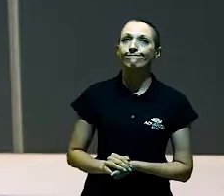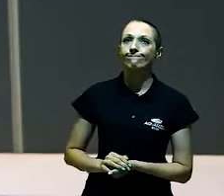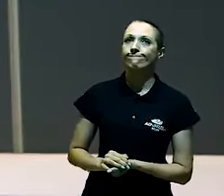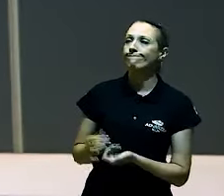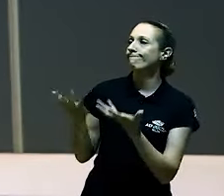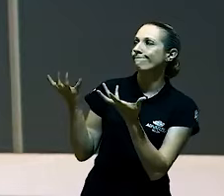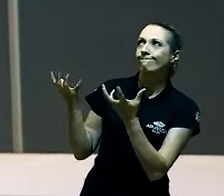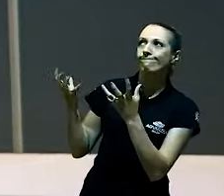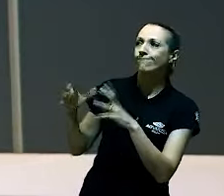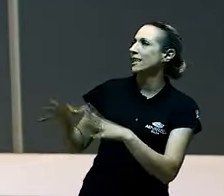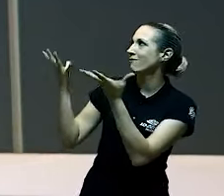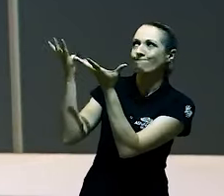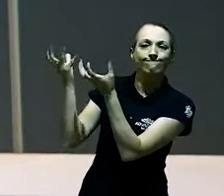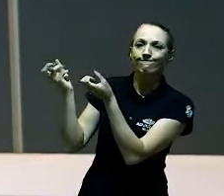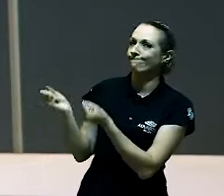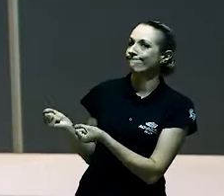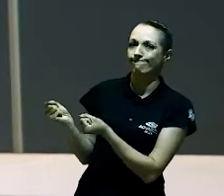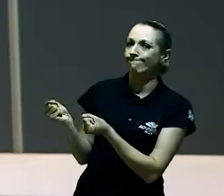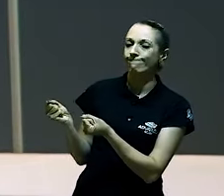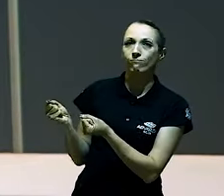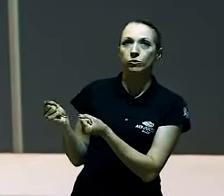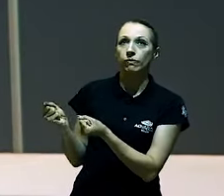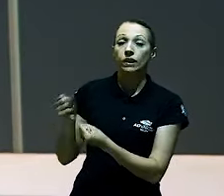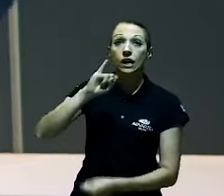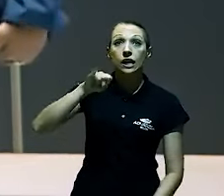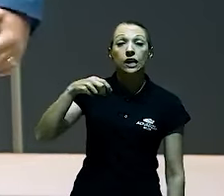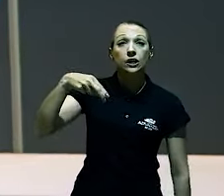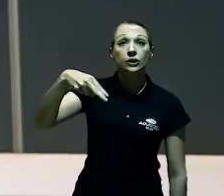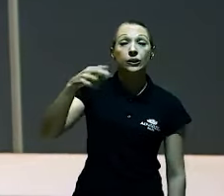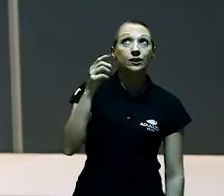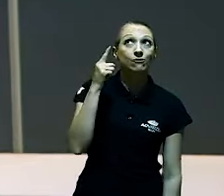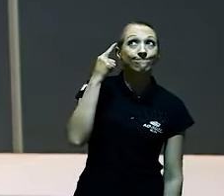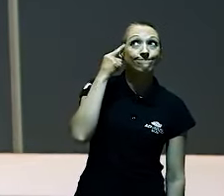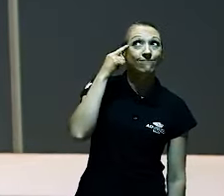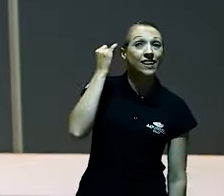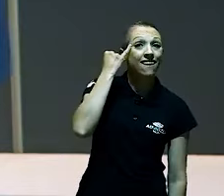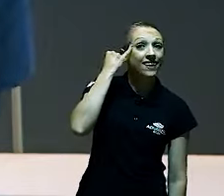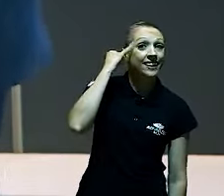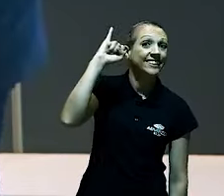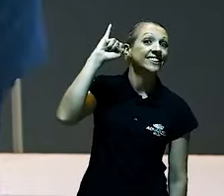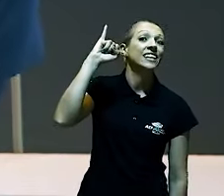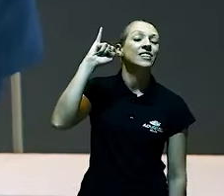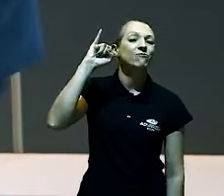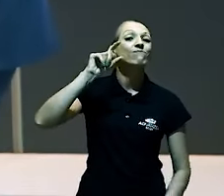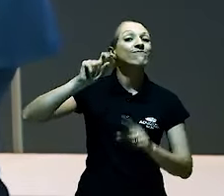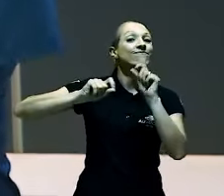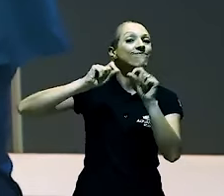ele tem uma estratégia para resistir a Deus. Ele resolve travar uma batalha com Deus. Que cara louco! Ele resolve travar